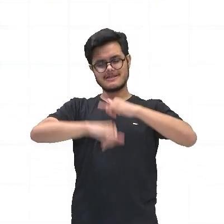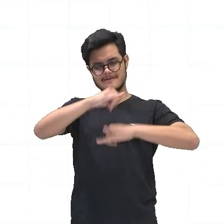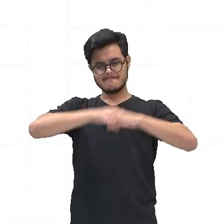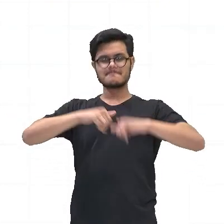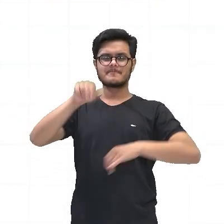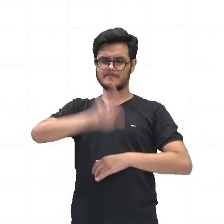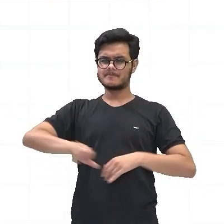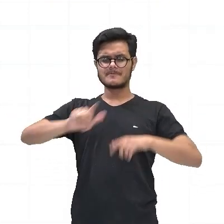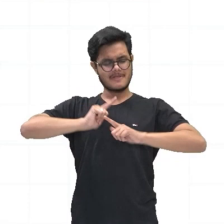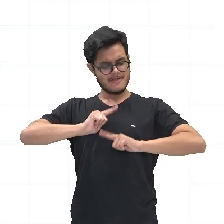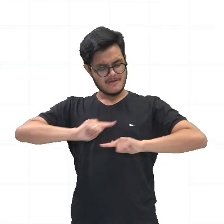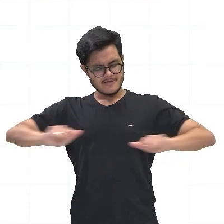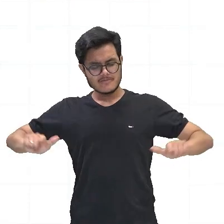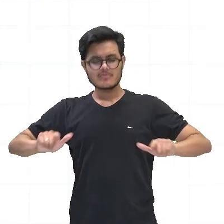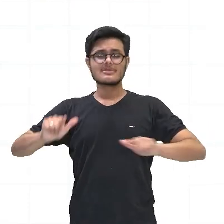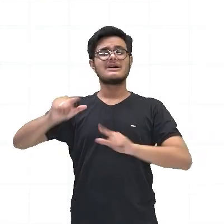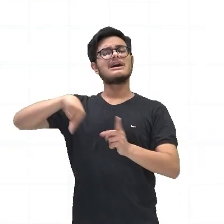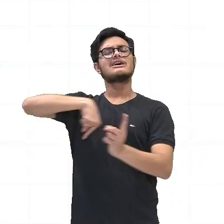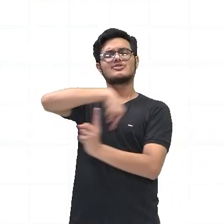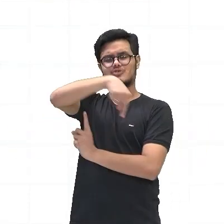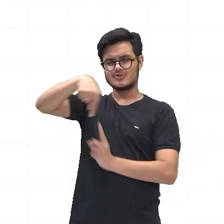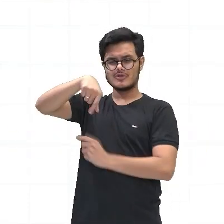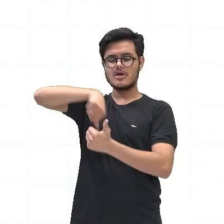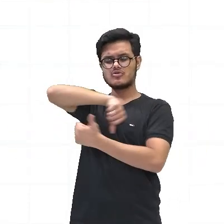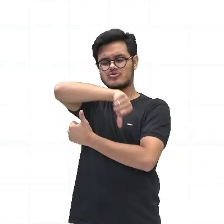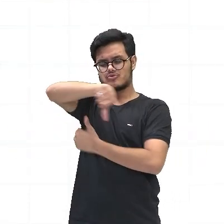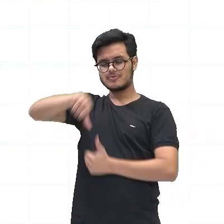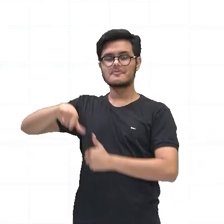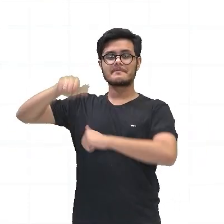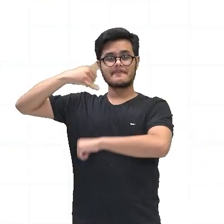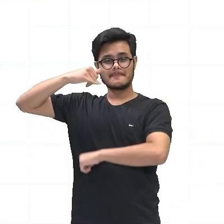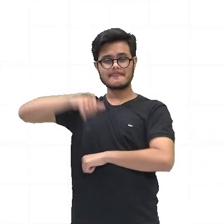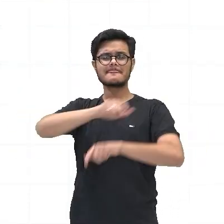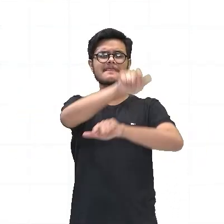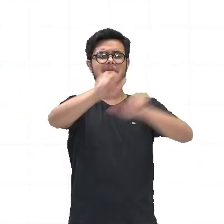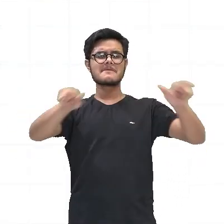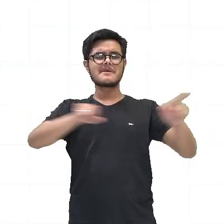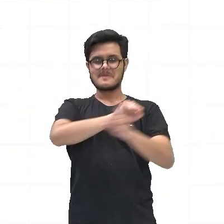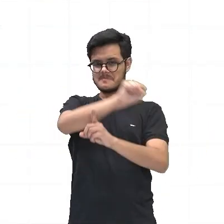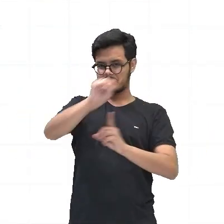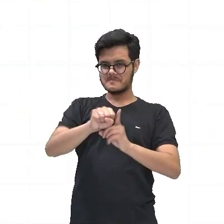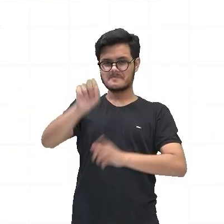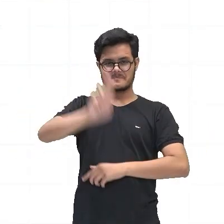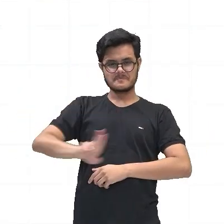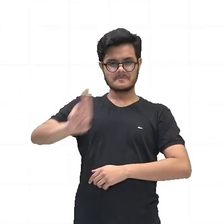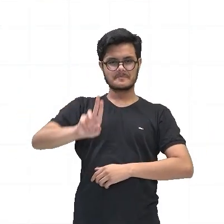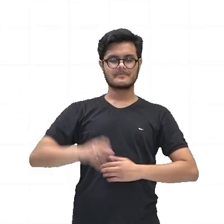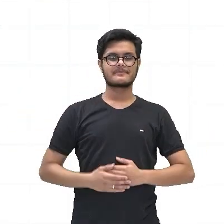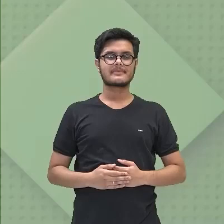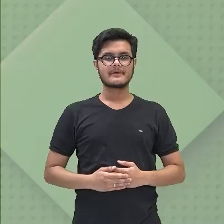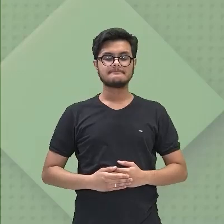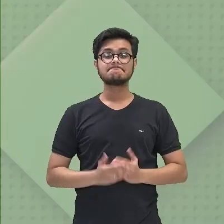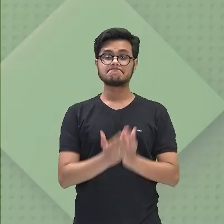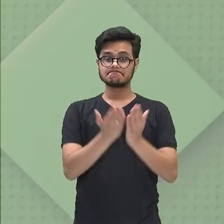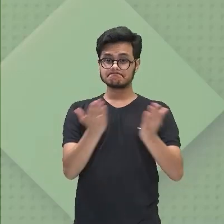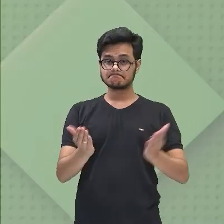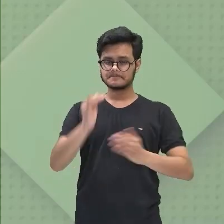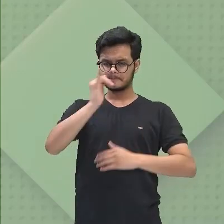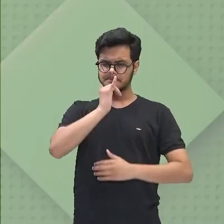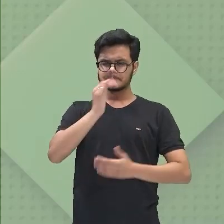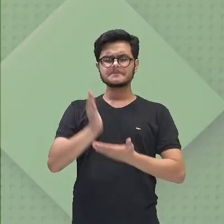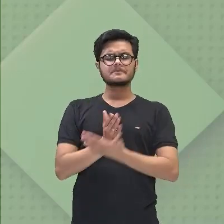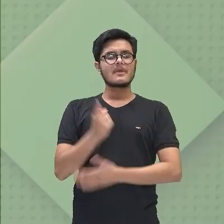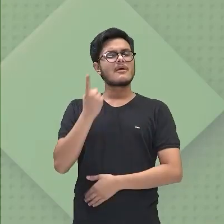ser convertida em energia elétrica, né, utilizada aí pela população, por exemplo. Mas a gente viu aí algumas fontes,